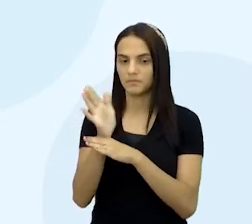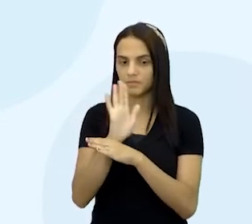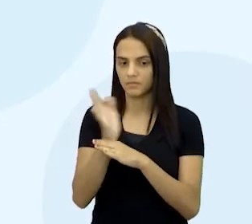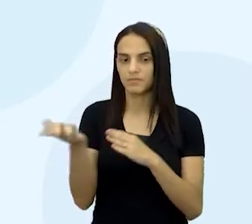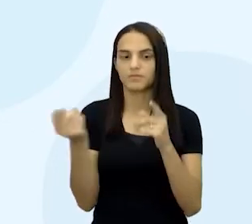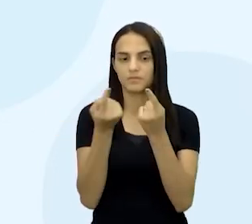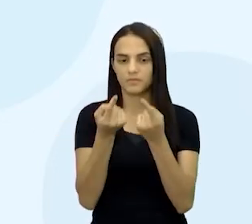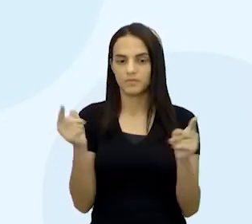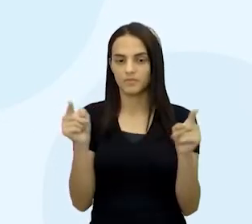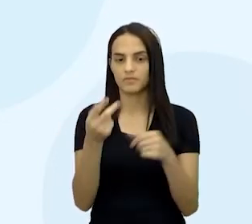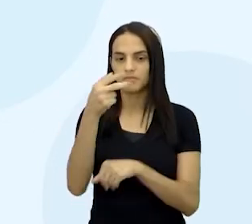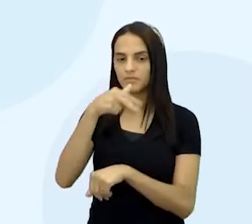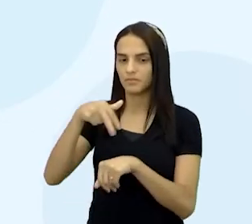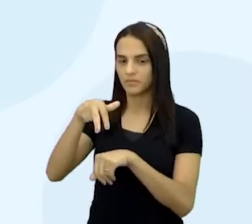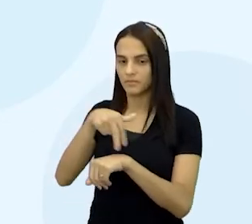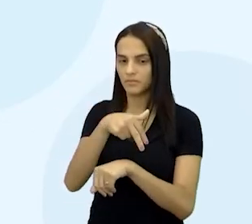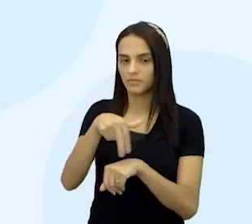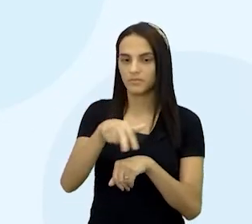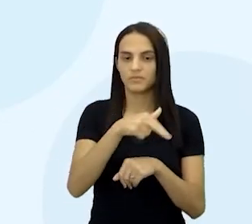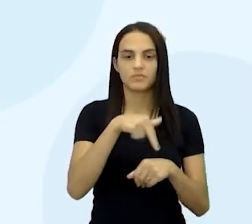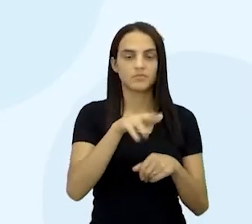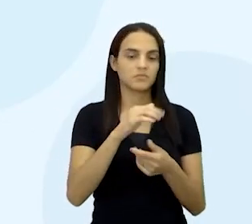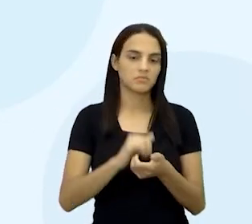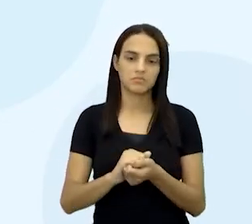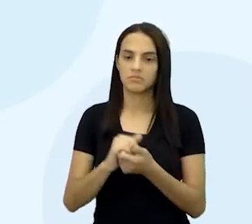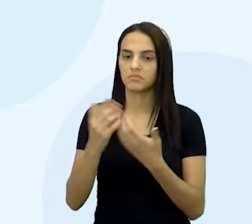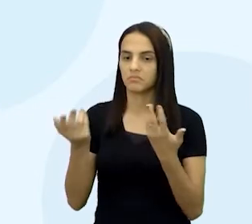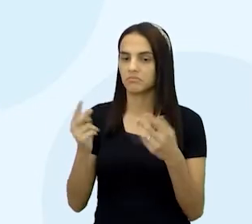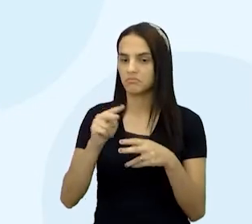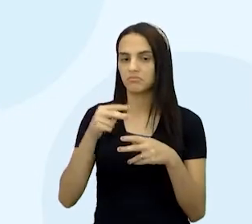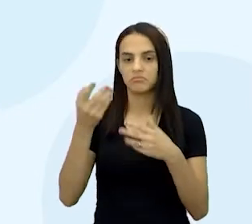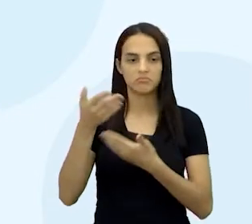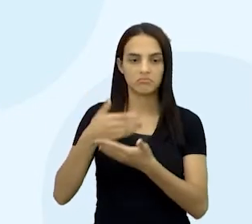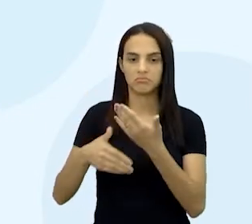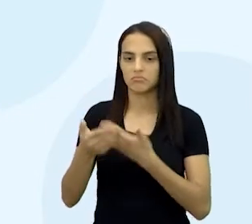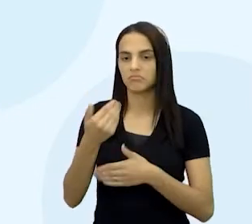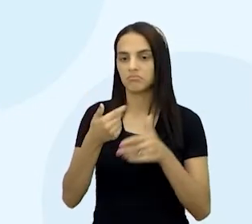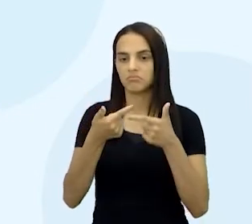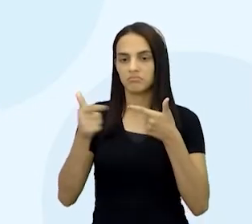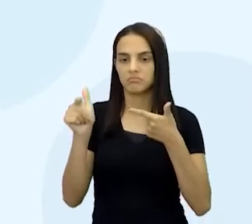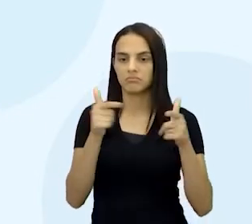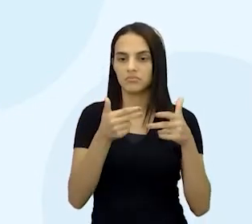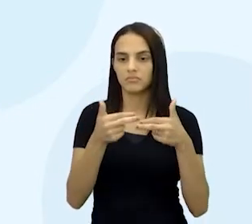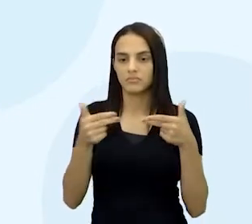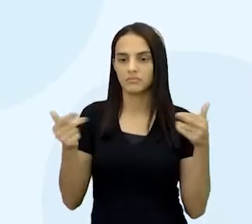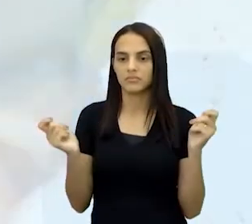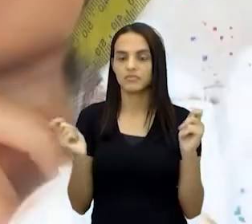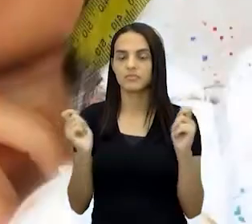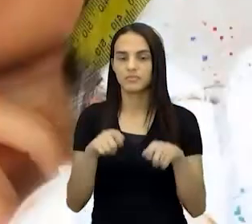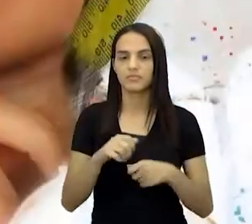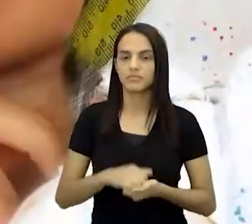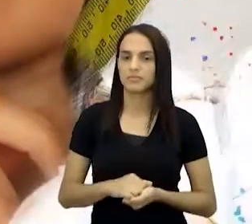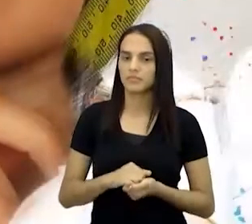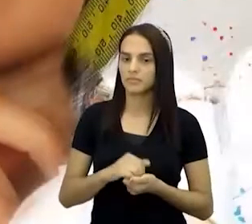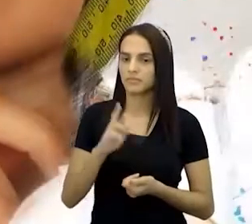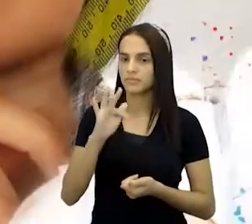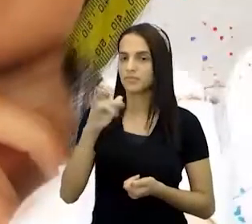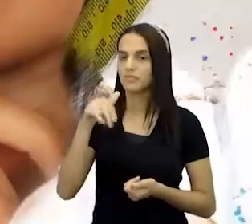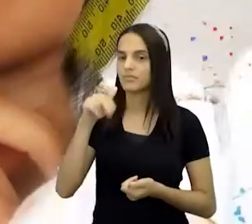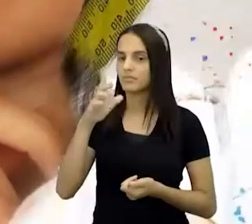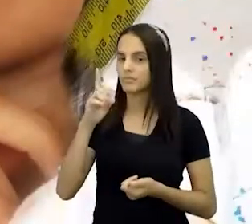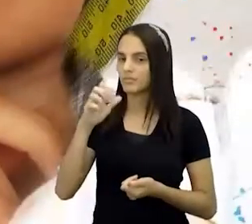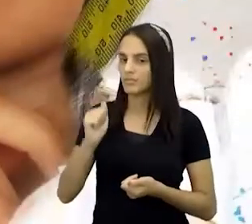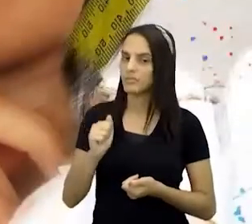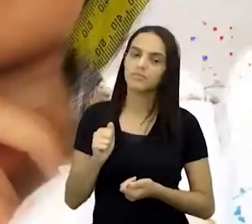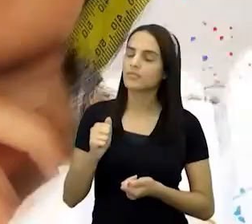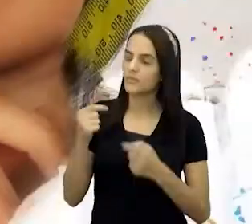imagens, vídeos, música, danças, performances, intervenções, entre outras. Fernanda, performance tem a ver